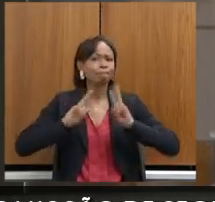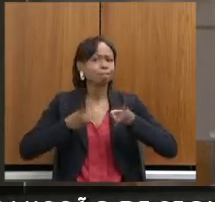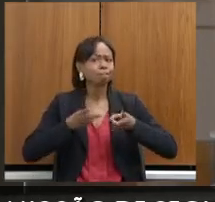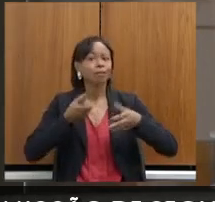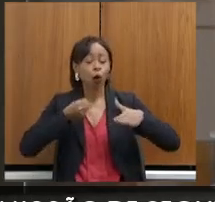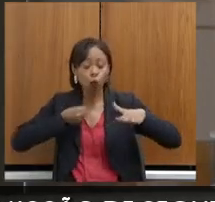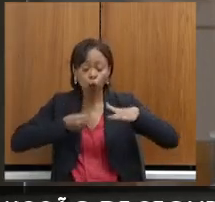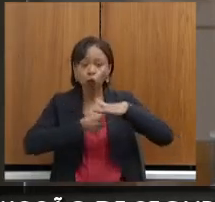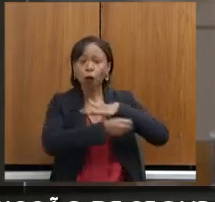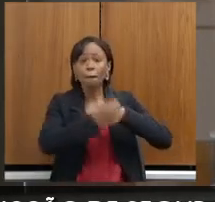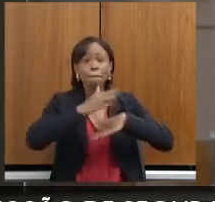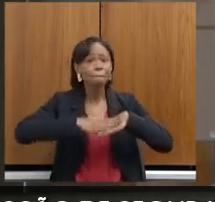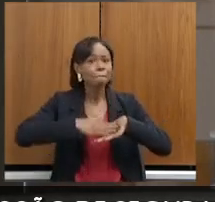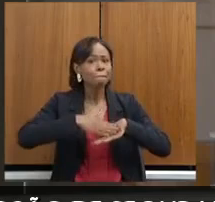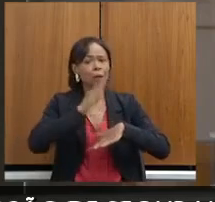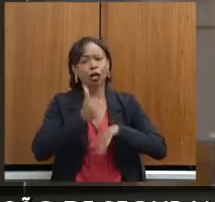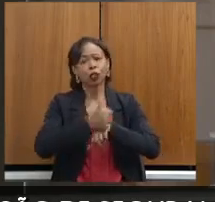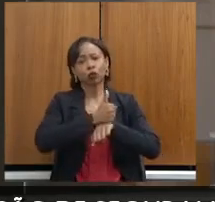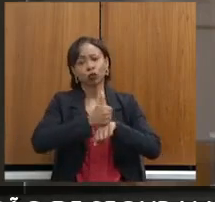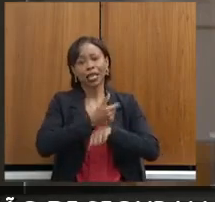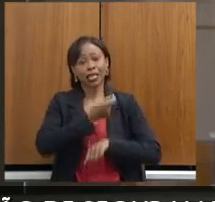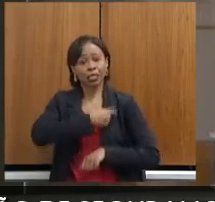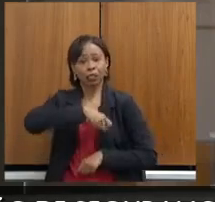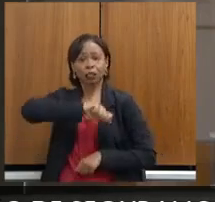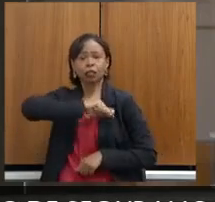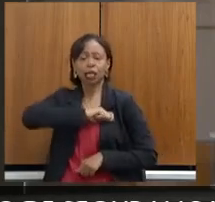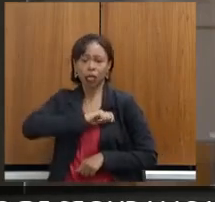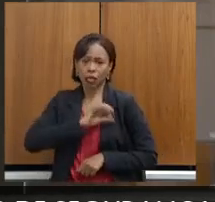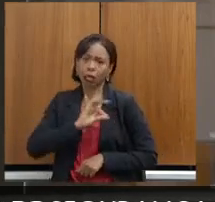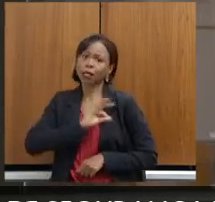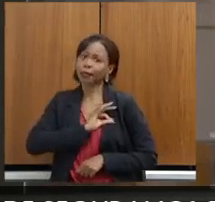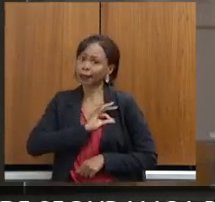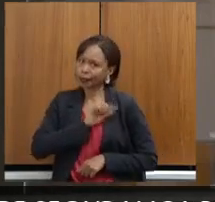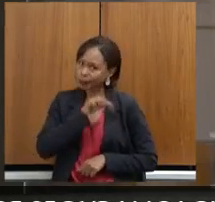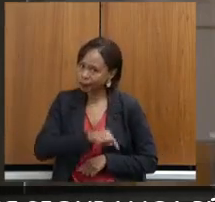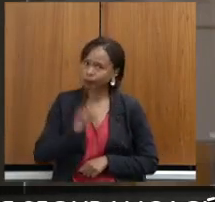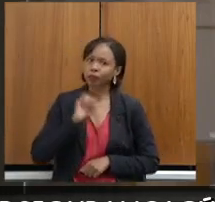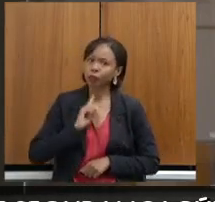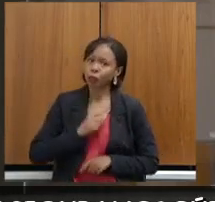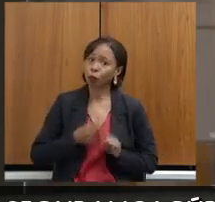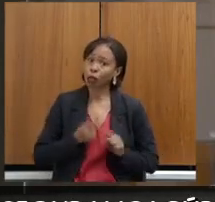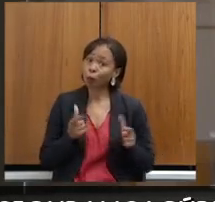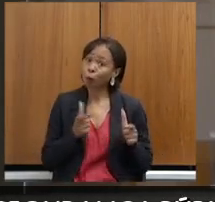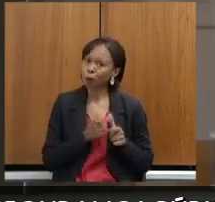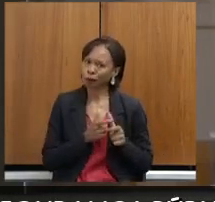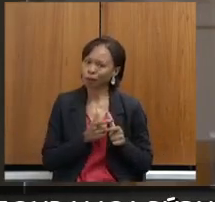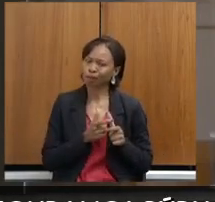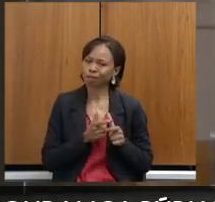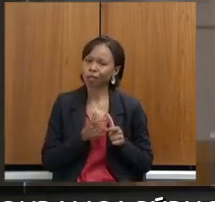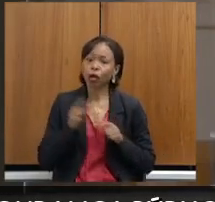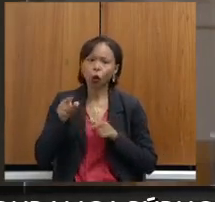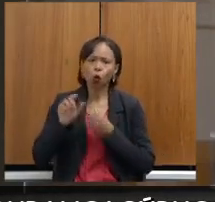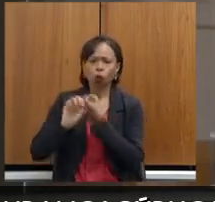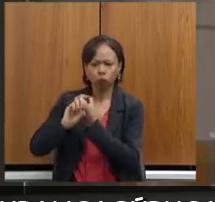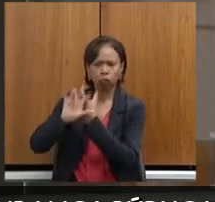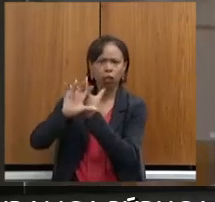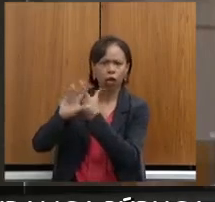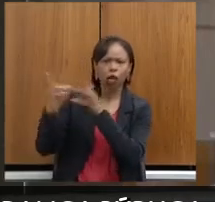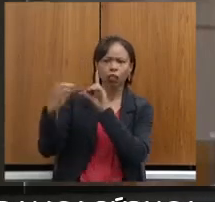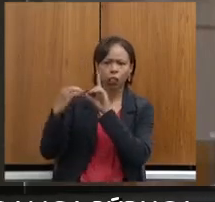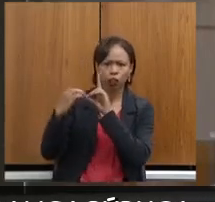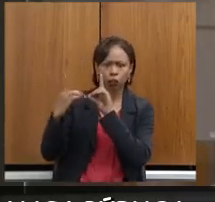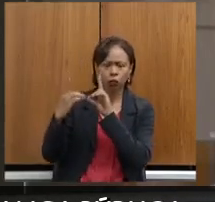aumento no número do efetivo de Delegados no nosso estado que é muito pequeno eu mesmo com o plantão digital